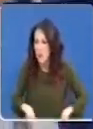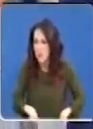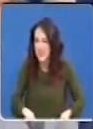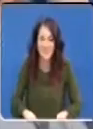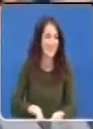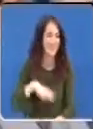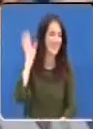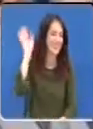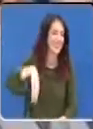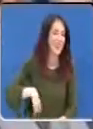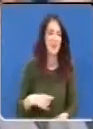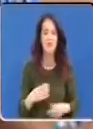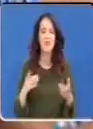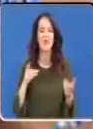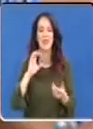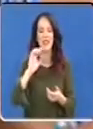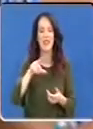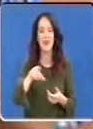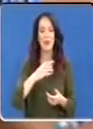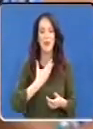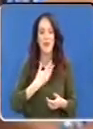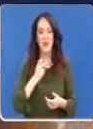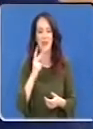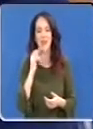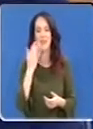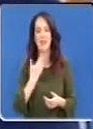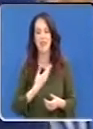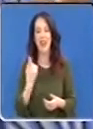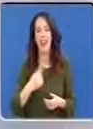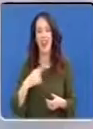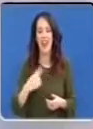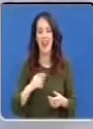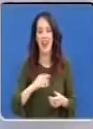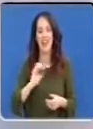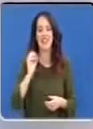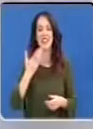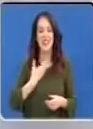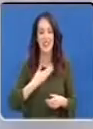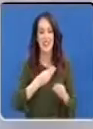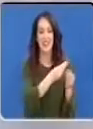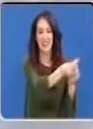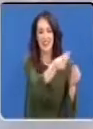O David trouxe um disco, um CD para cada um de vocês.